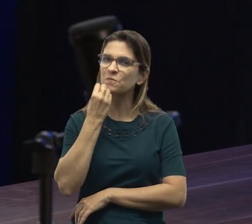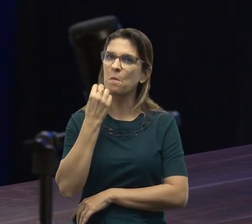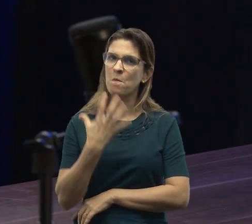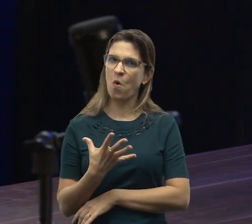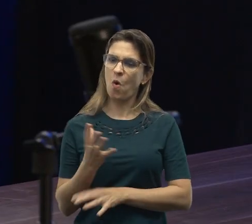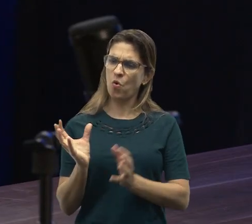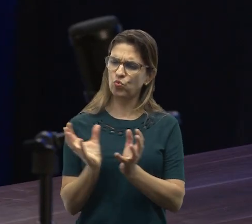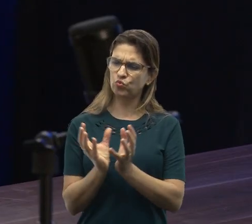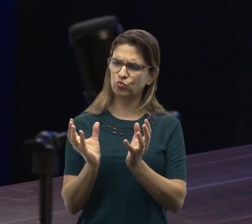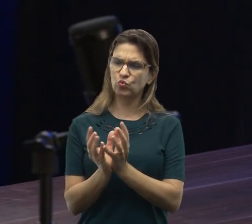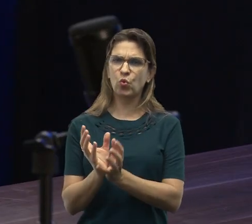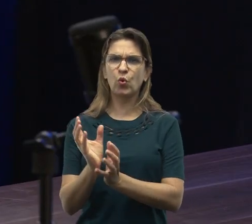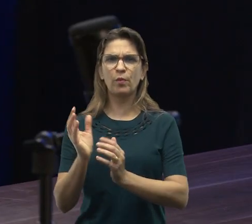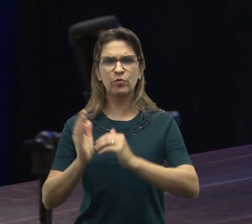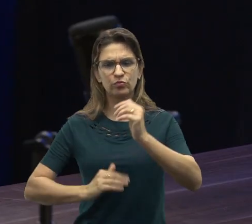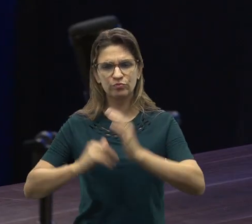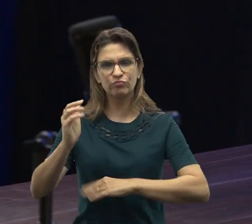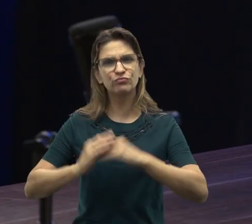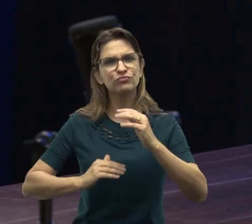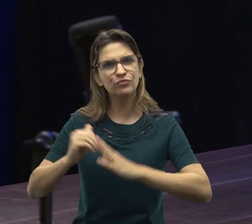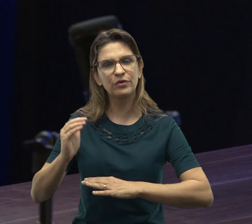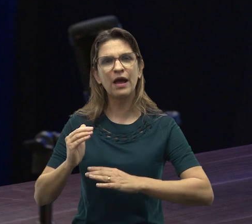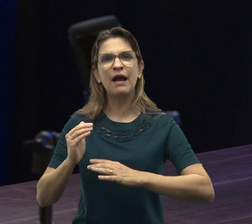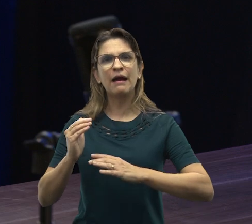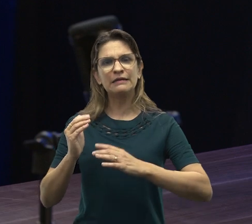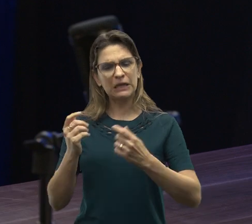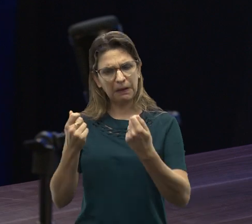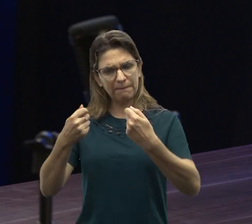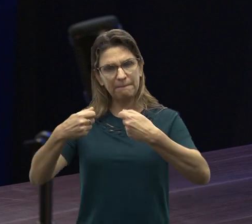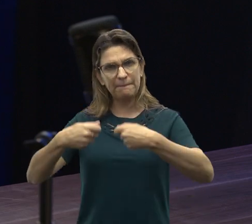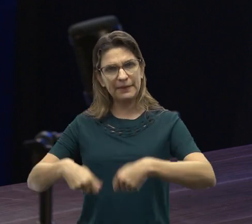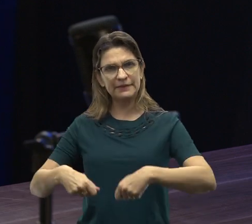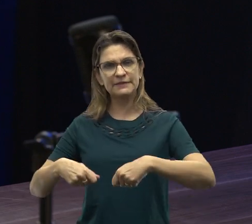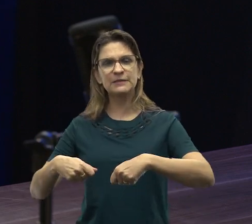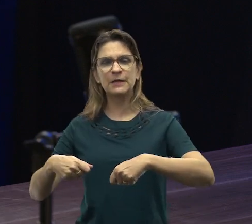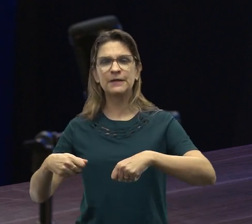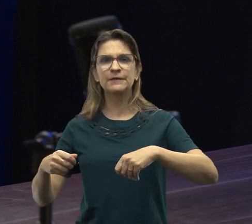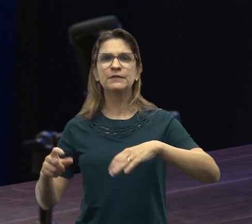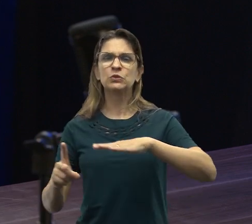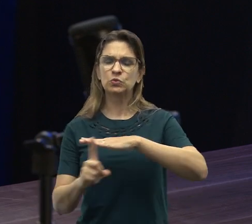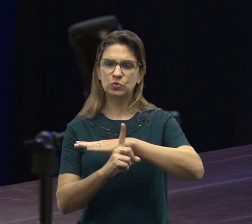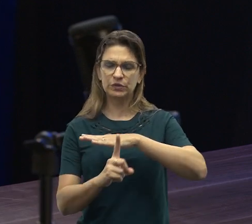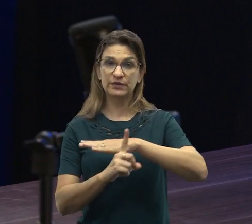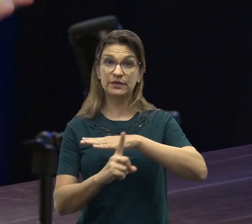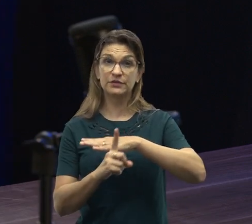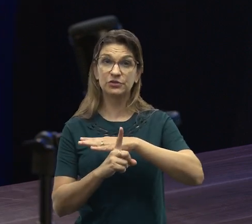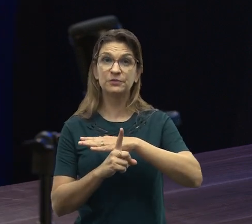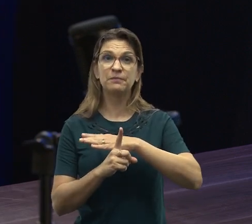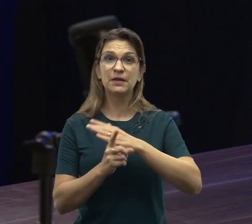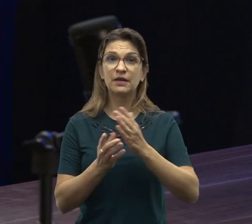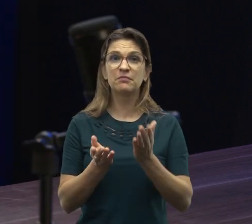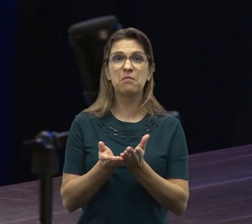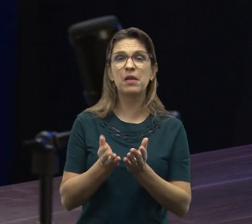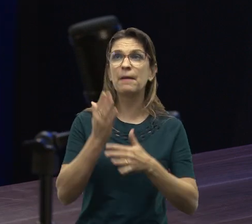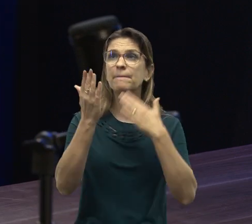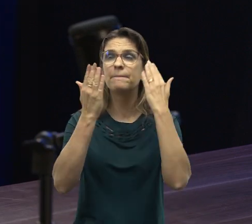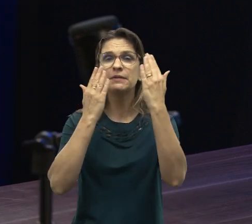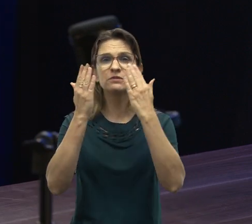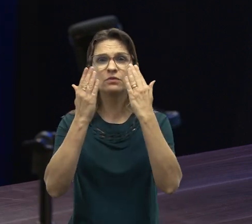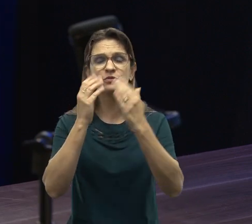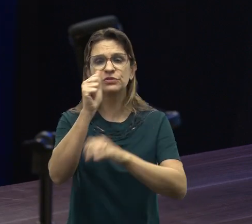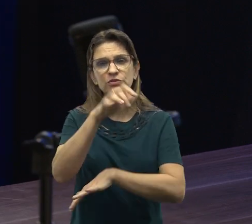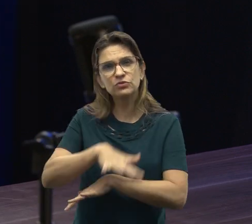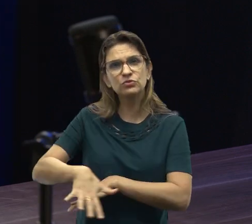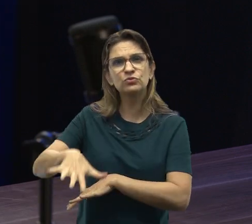seus profissionais, né? Desde a assistência terapêutica, da psicologia, da assistência social, dos